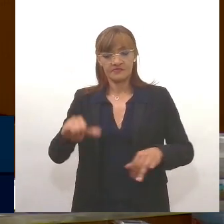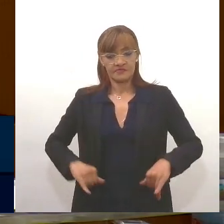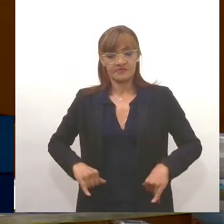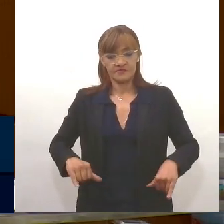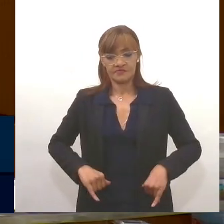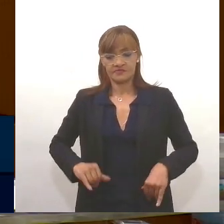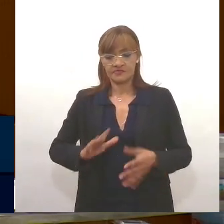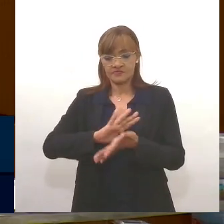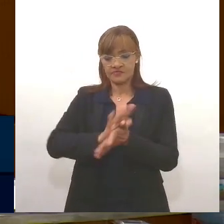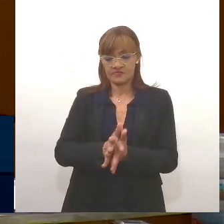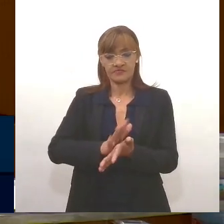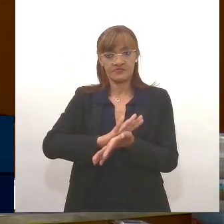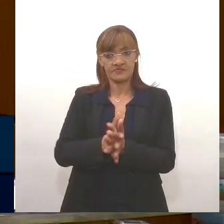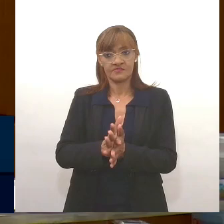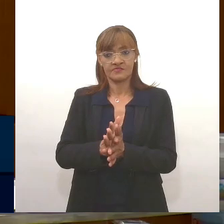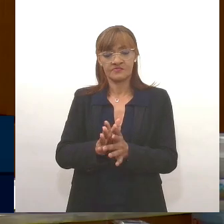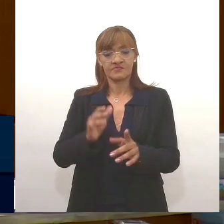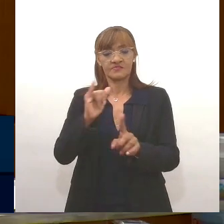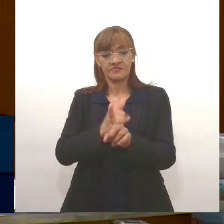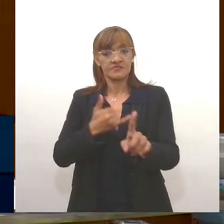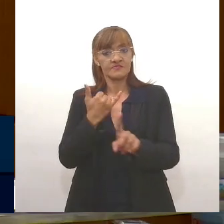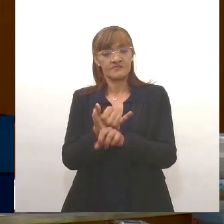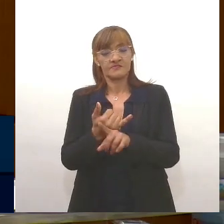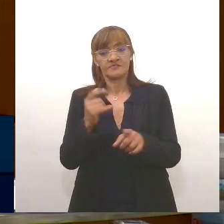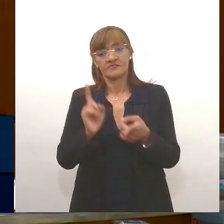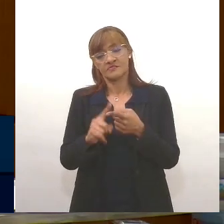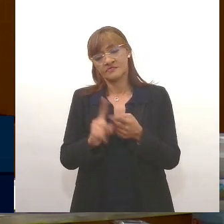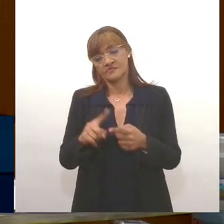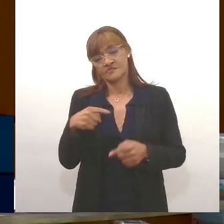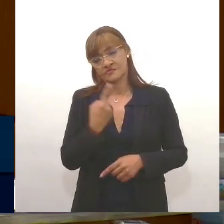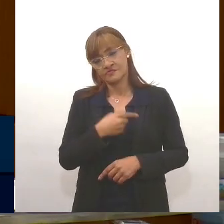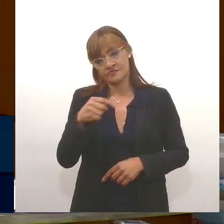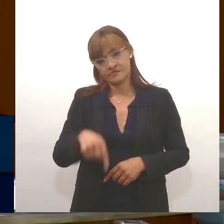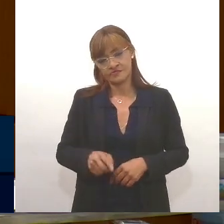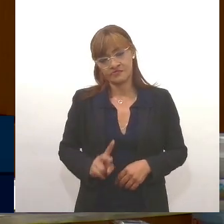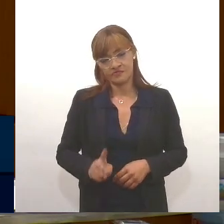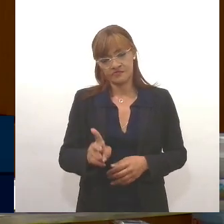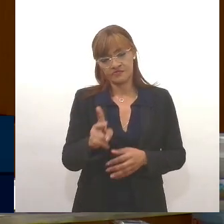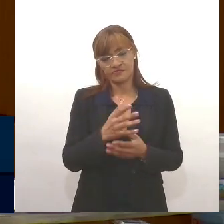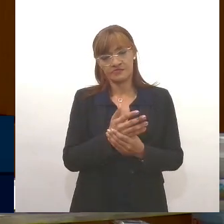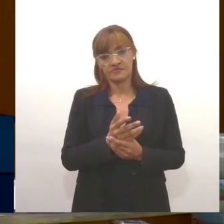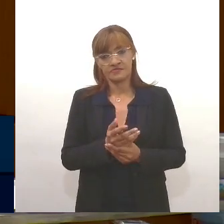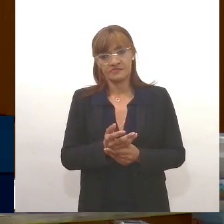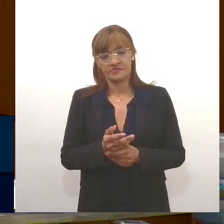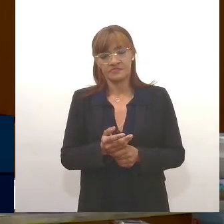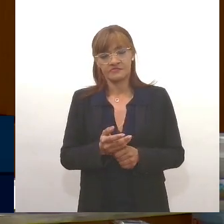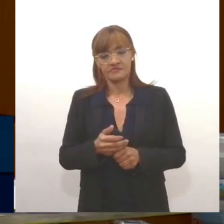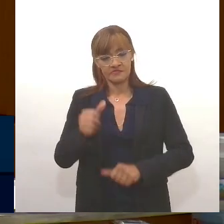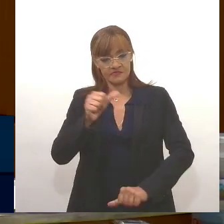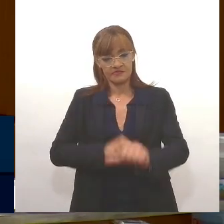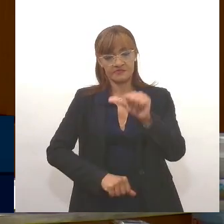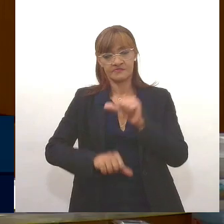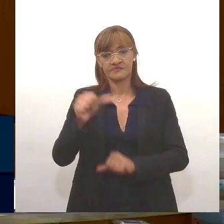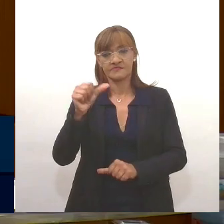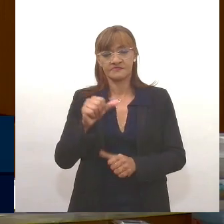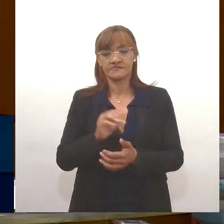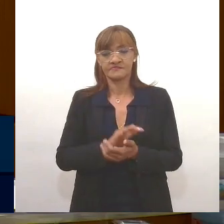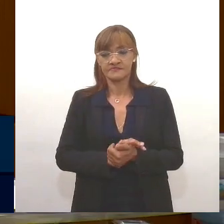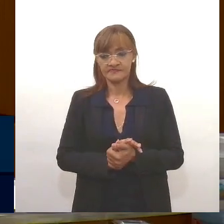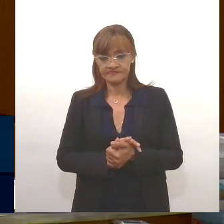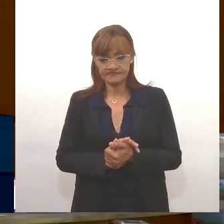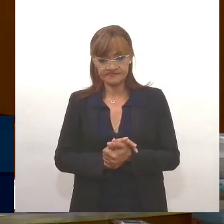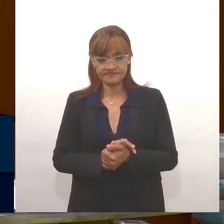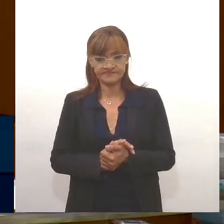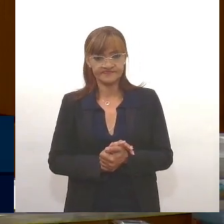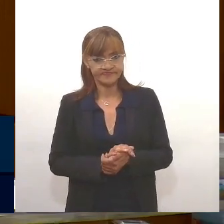gente tá aqui enfrentando e contribuindo para desconstruir né esses comportamentos